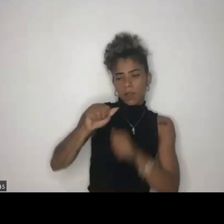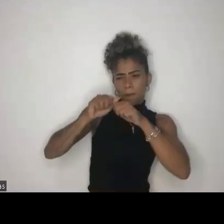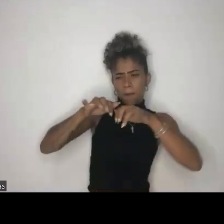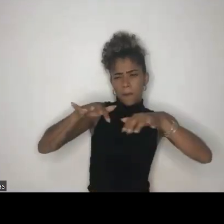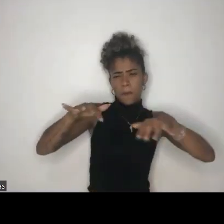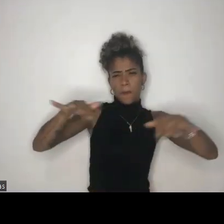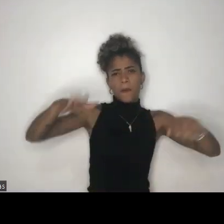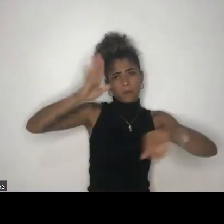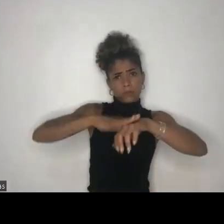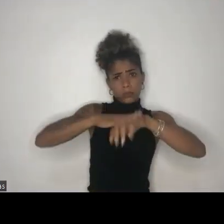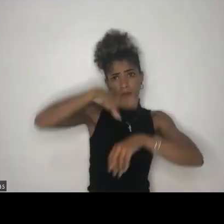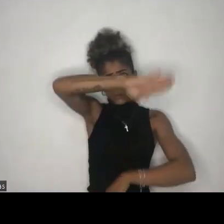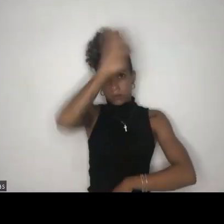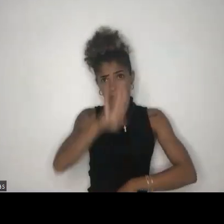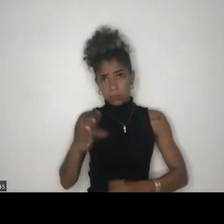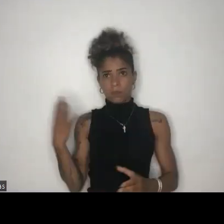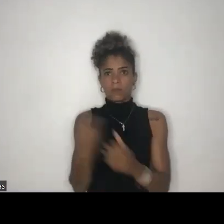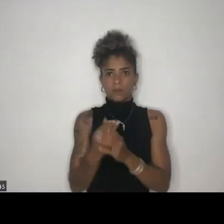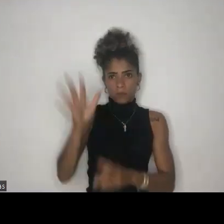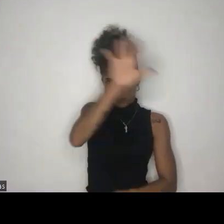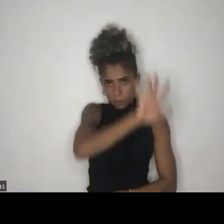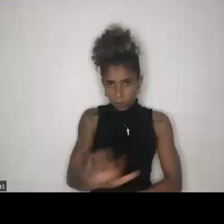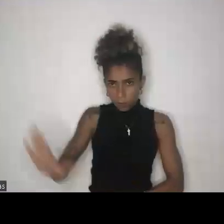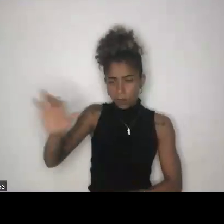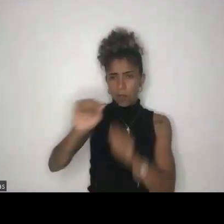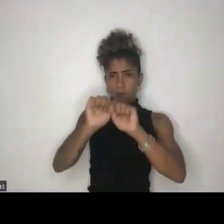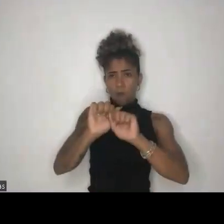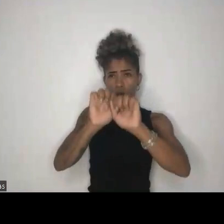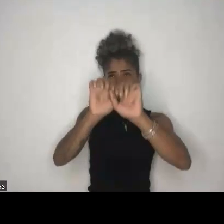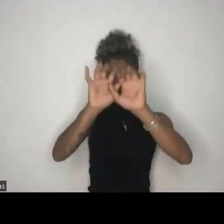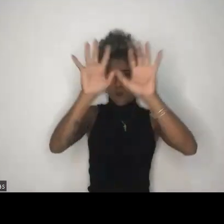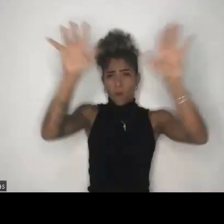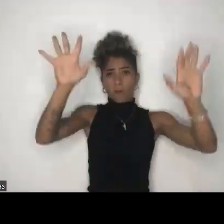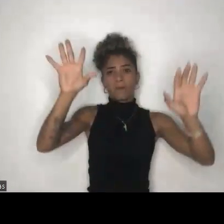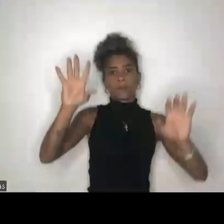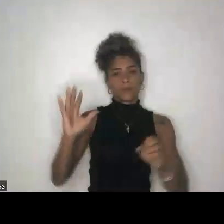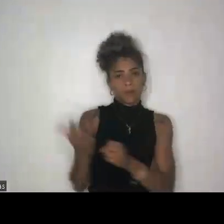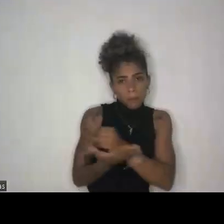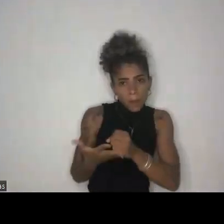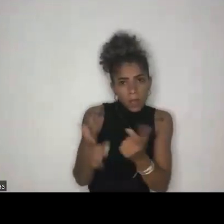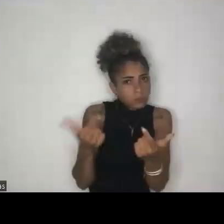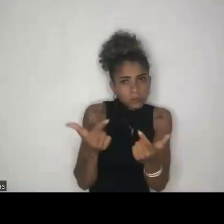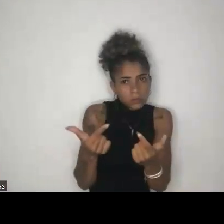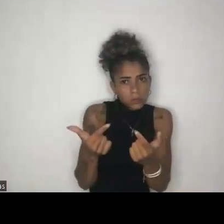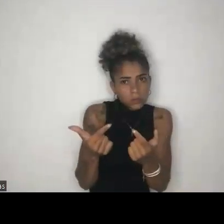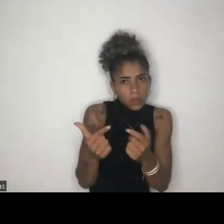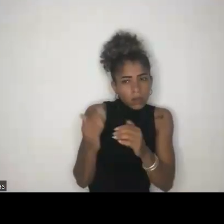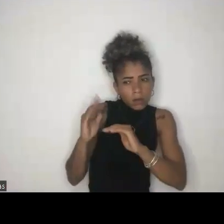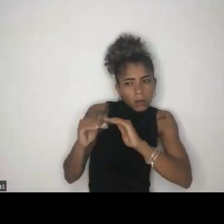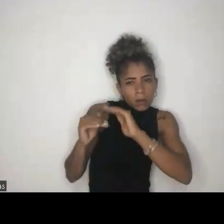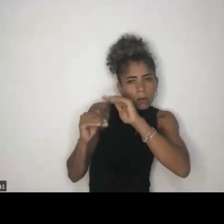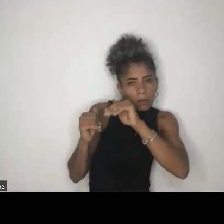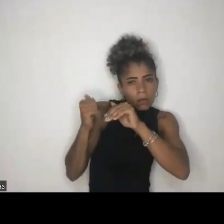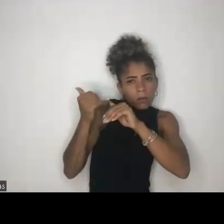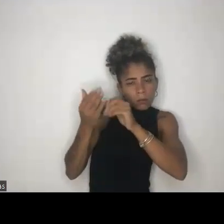né então assim a gente começou a desenvolver do zero todo esse entendimento e para mim por exemplo aqui